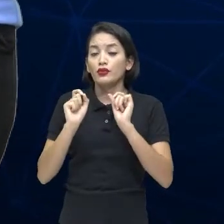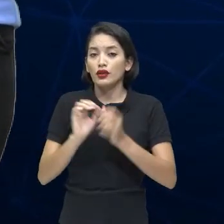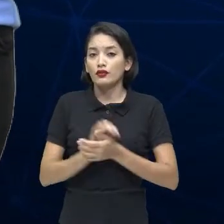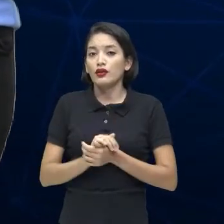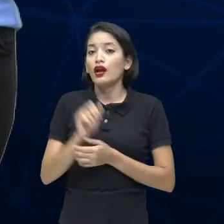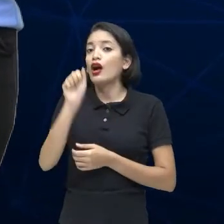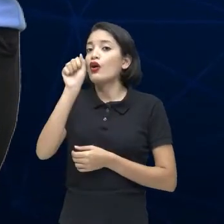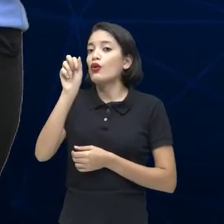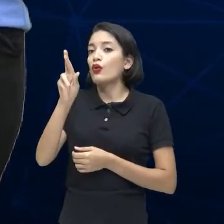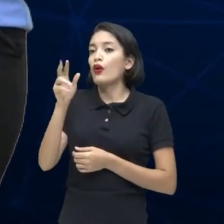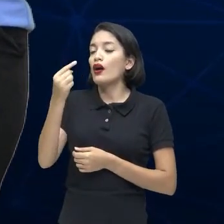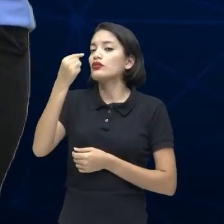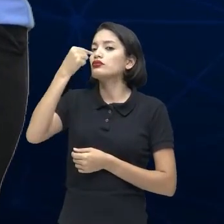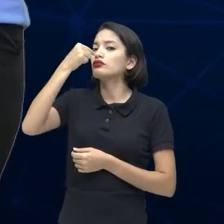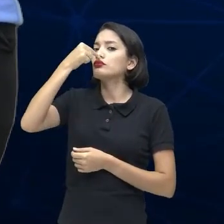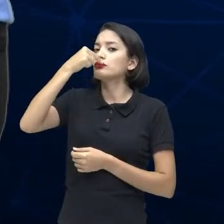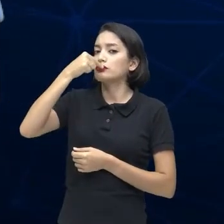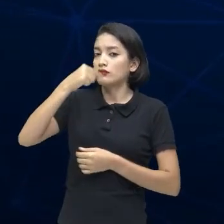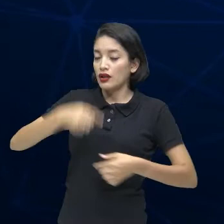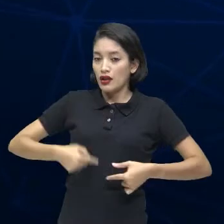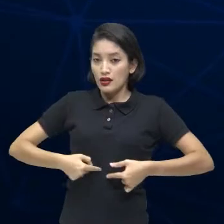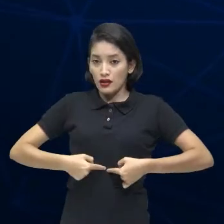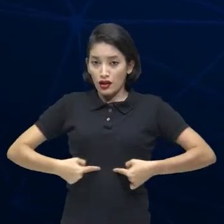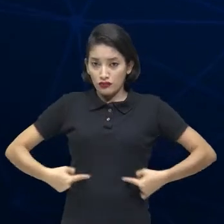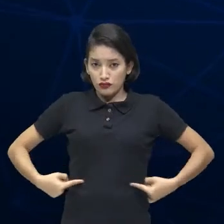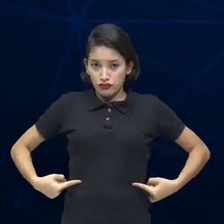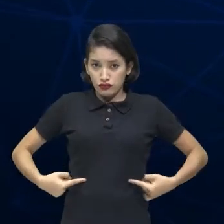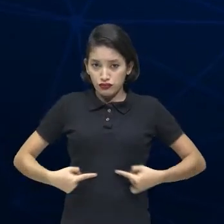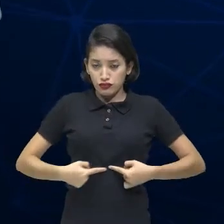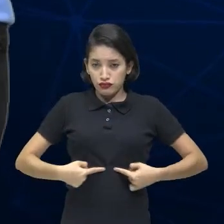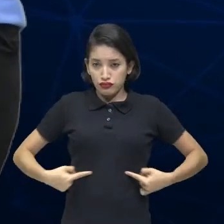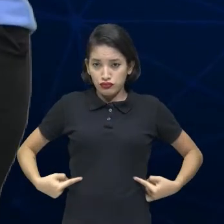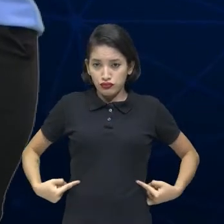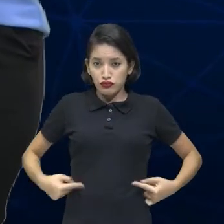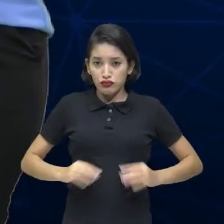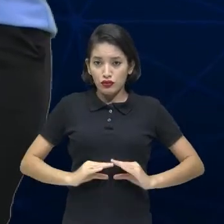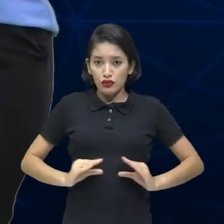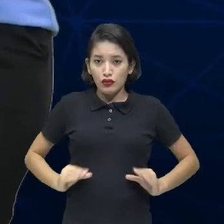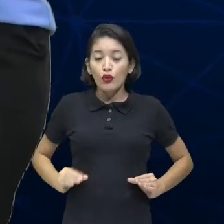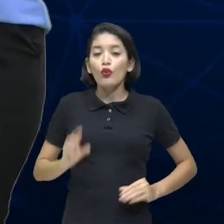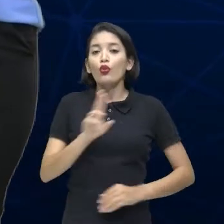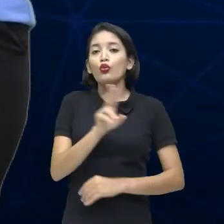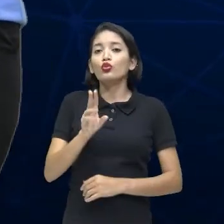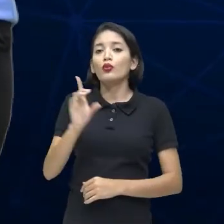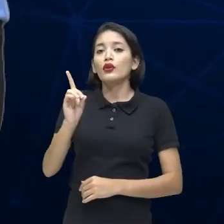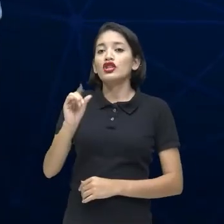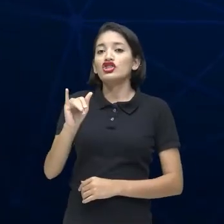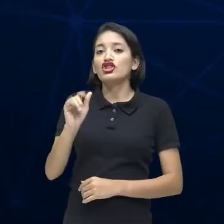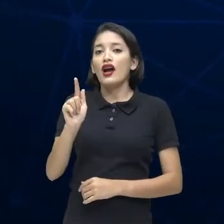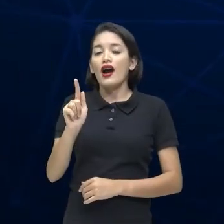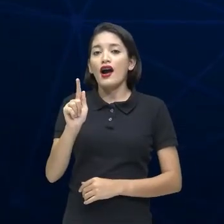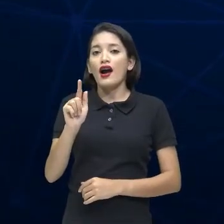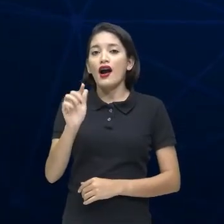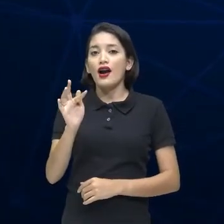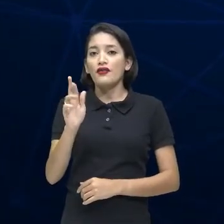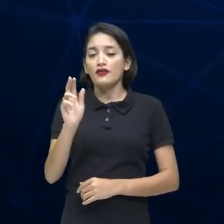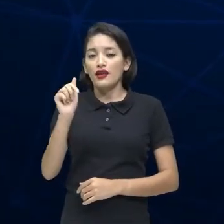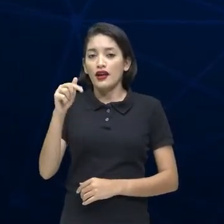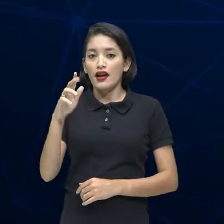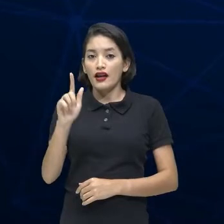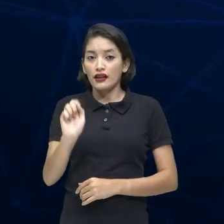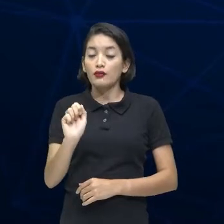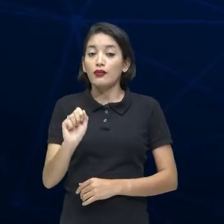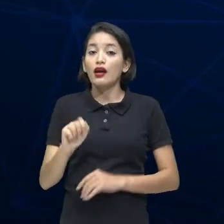quando o ar entra, aqui embaixo tem esse músculo que é chamado de diafragma. E ele vai separar aqui